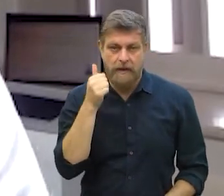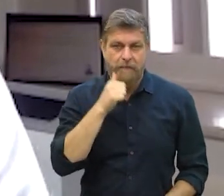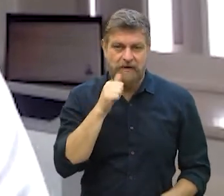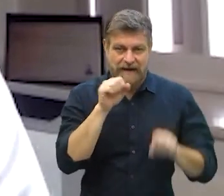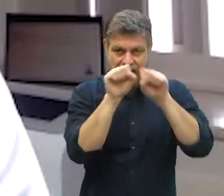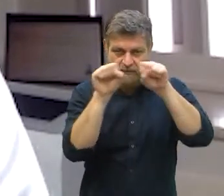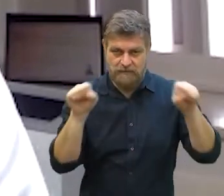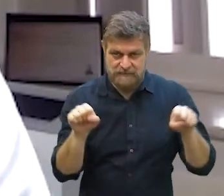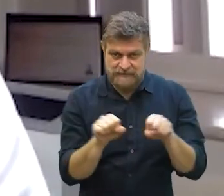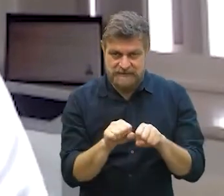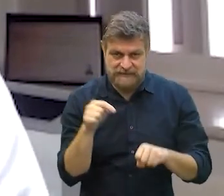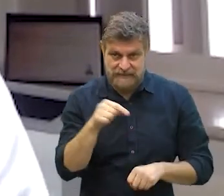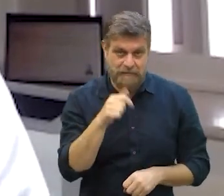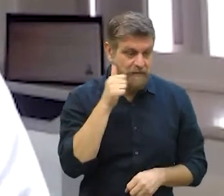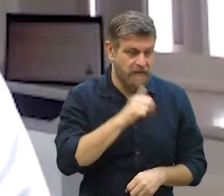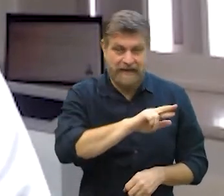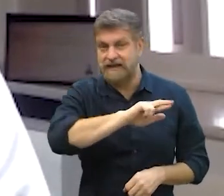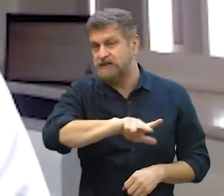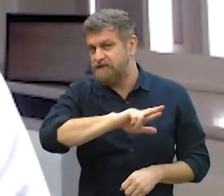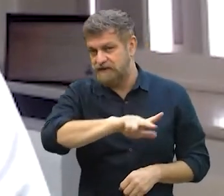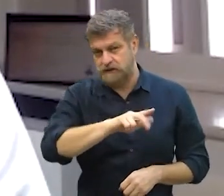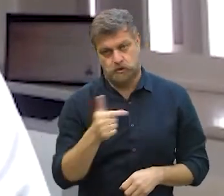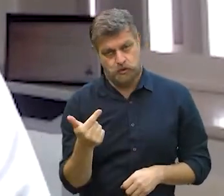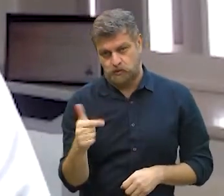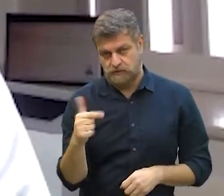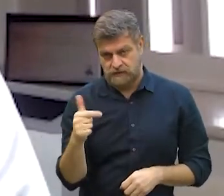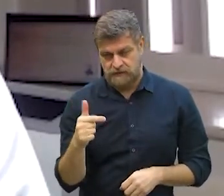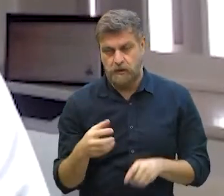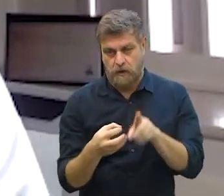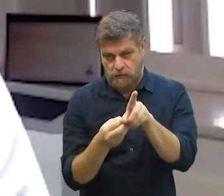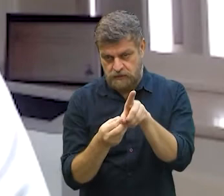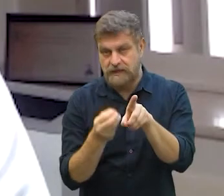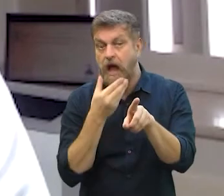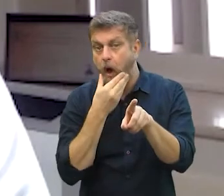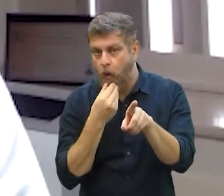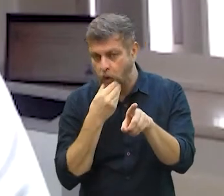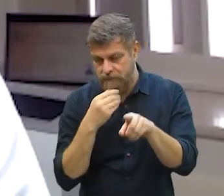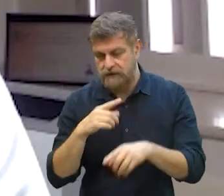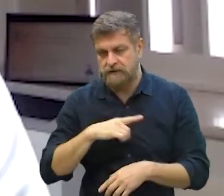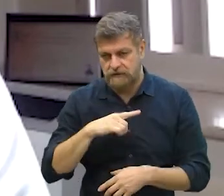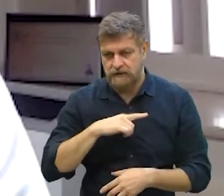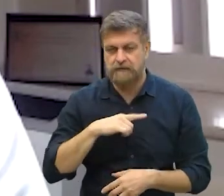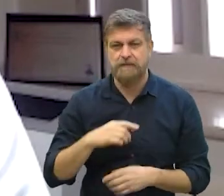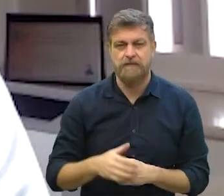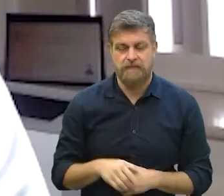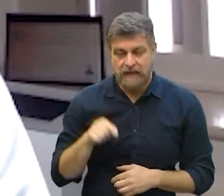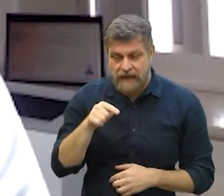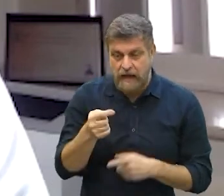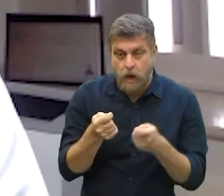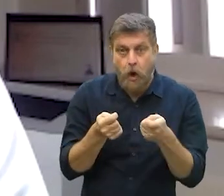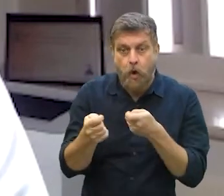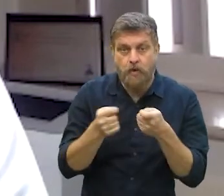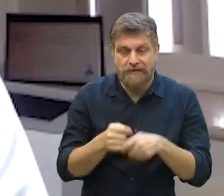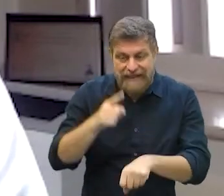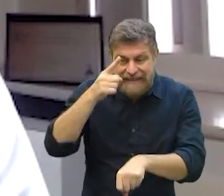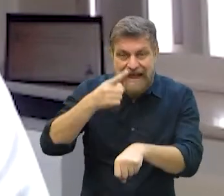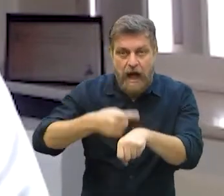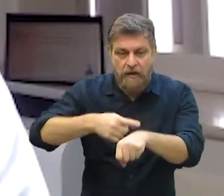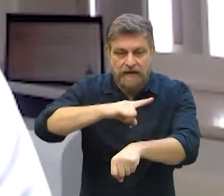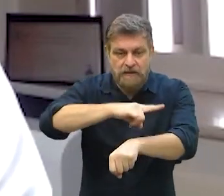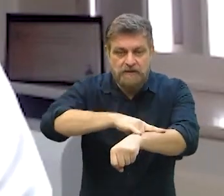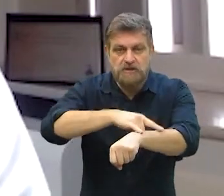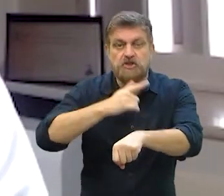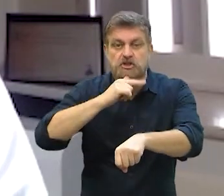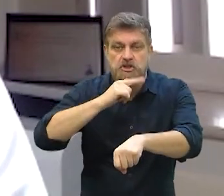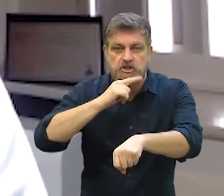sistema genital feminino é totalmente diferente. E ela tem um controle muito importante na parte miccional, de